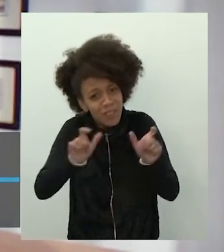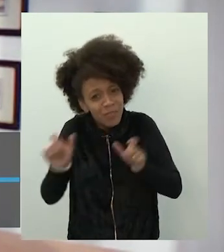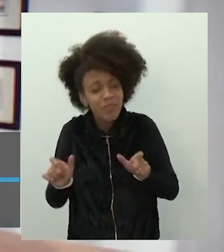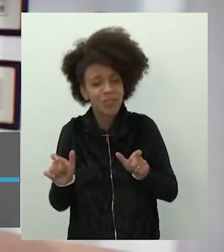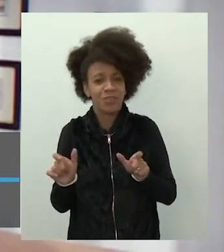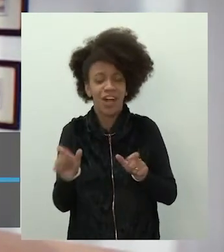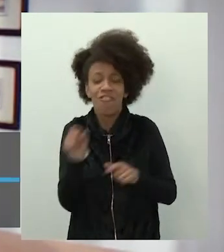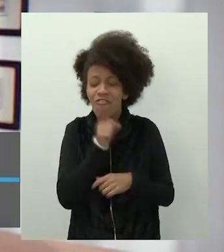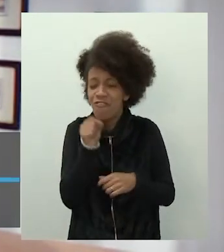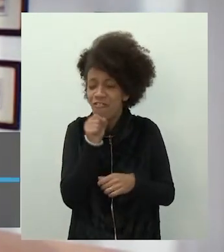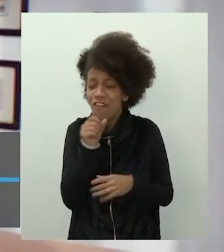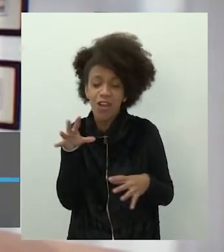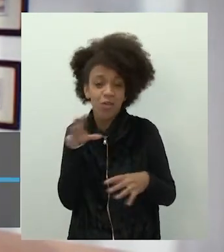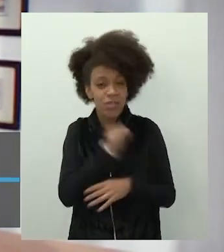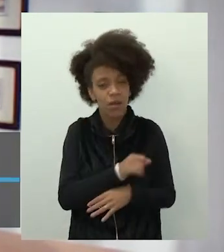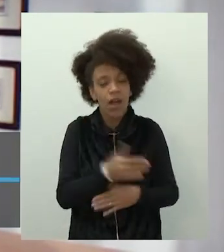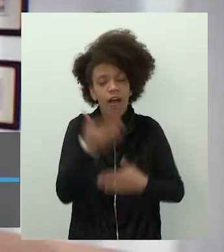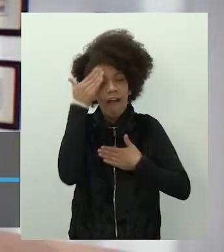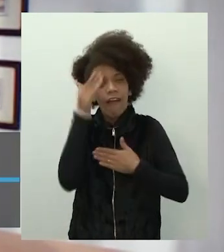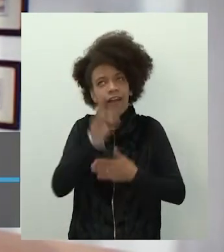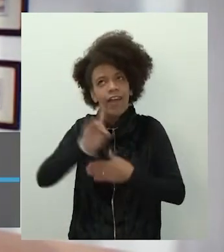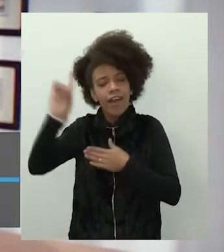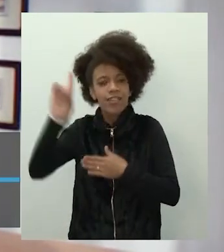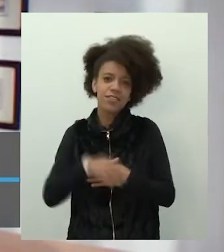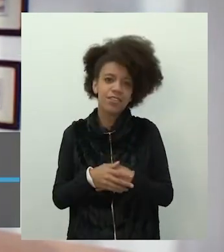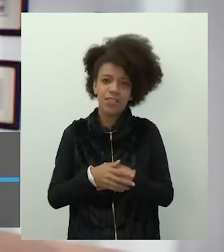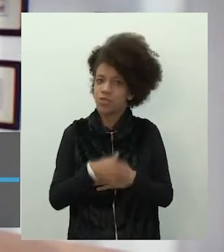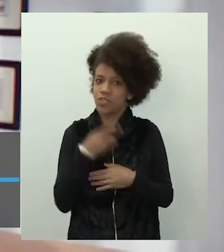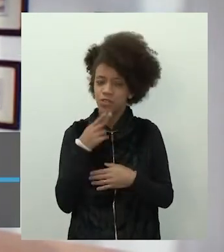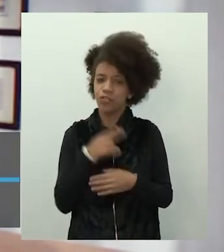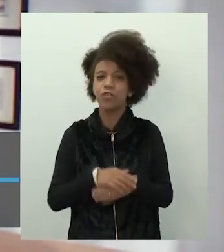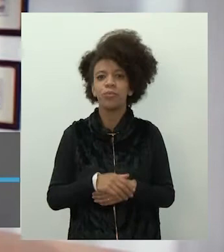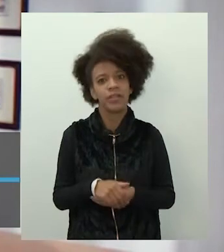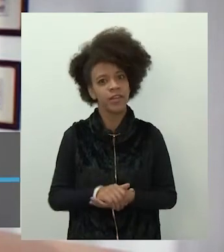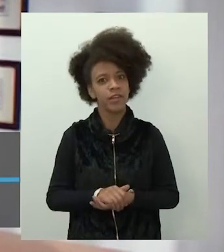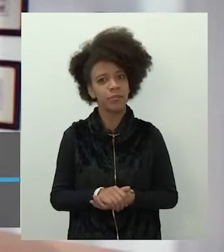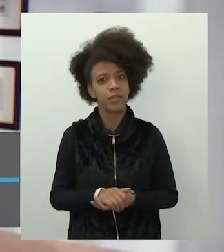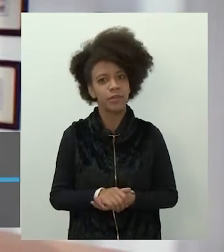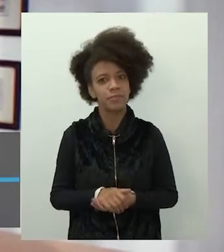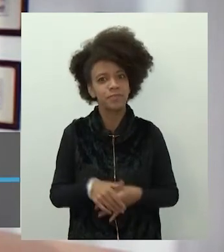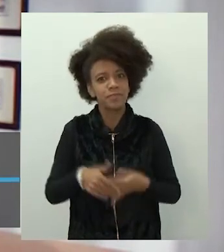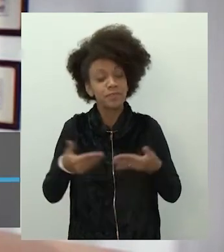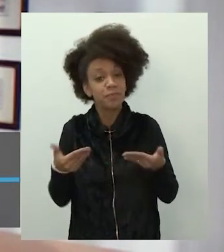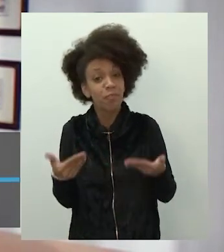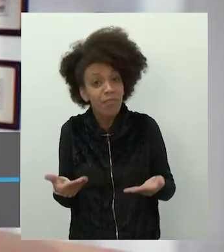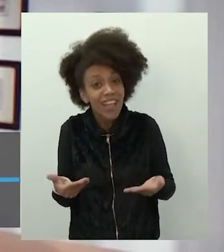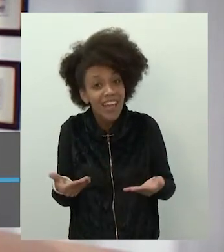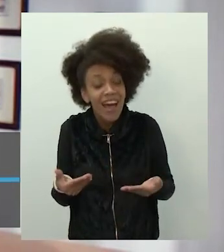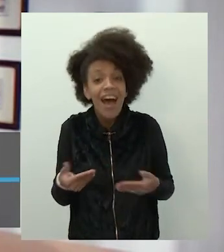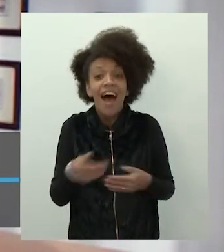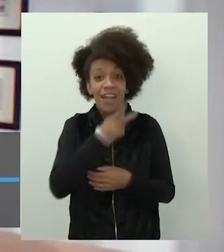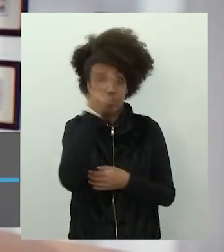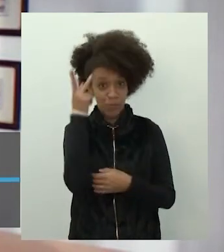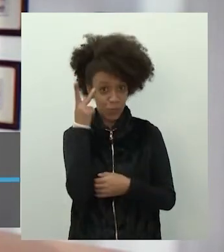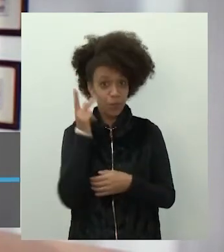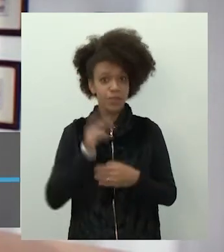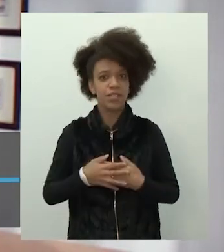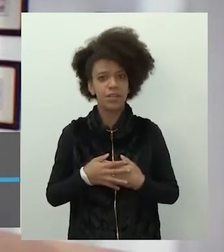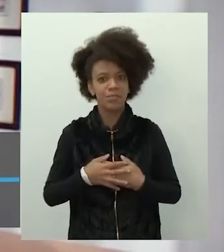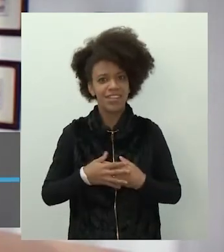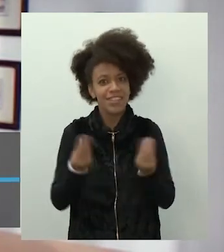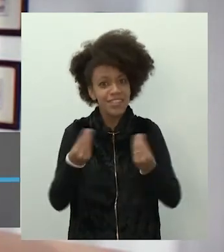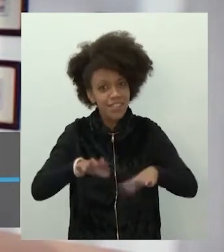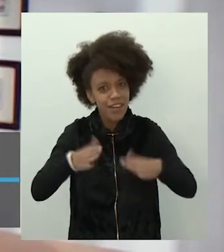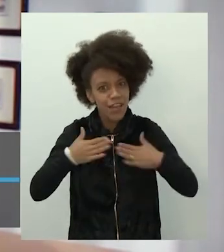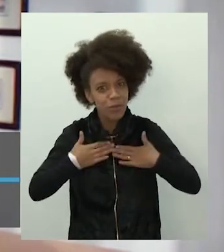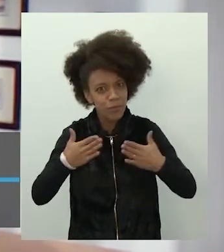Eu, graças a Deus, não fumo. Mas se as pessoas estragam o pulmão não se regenera.